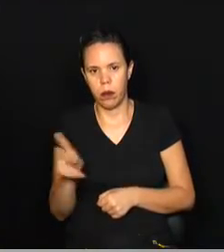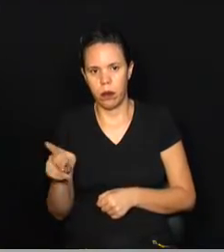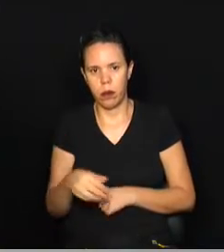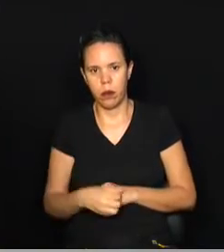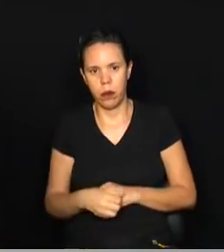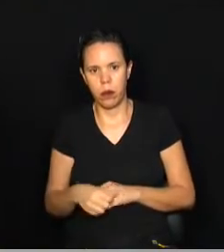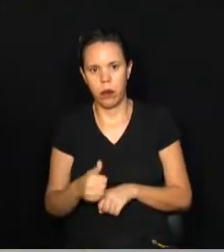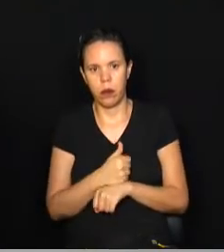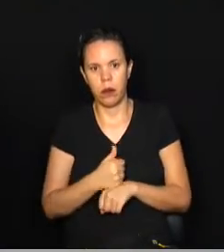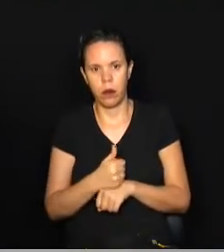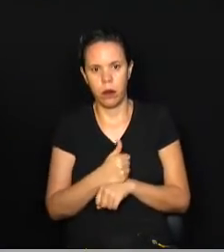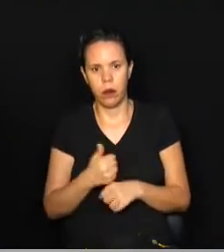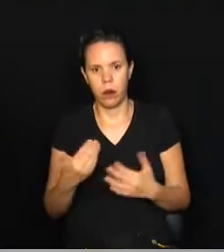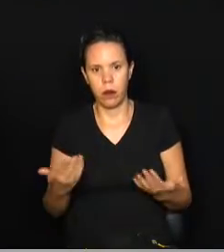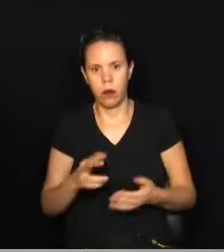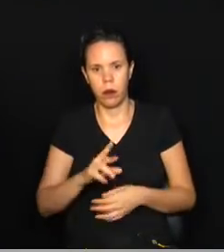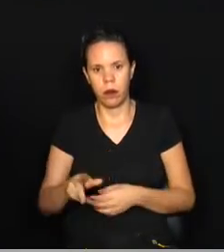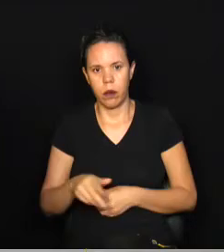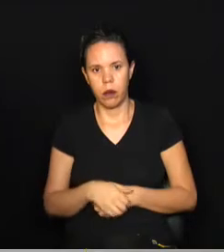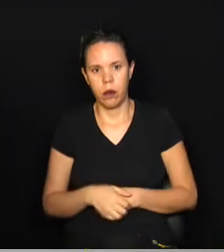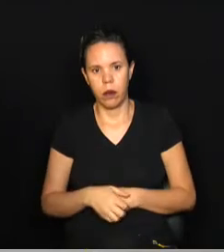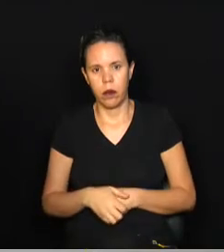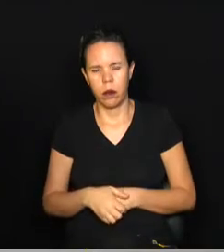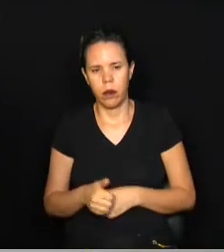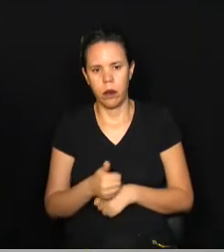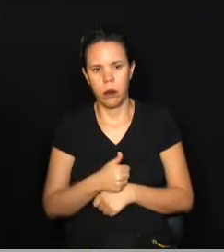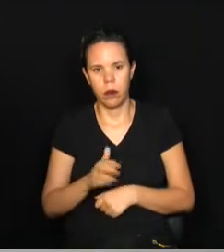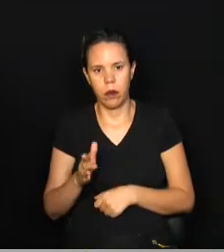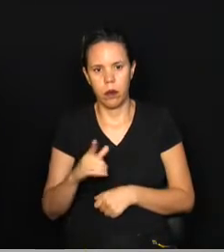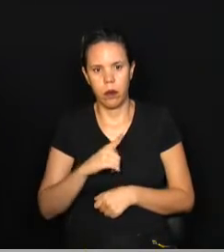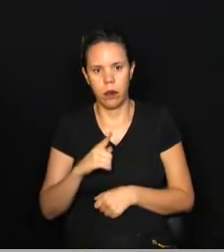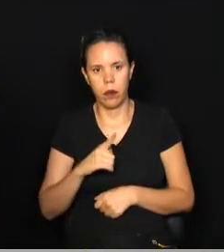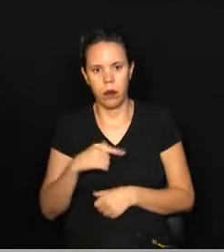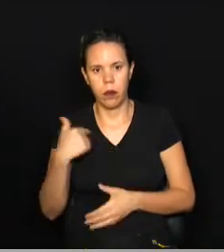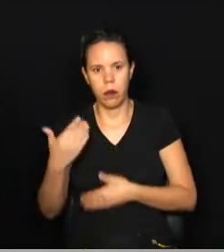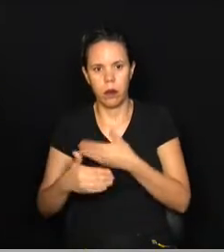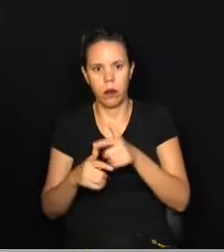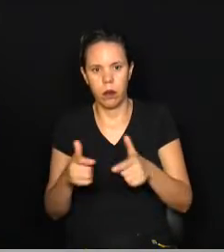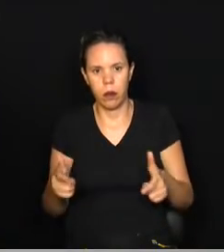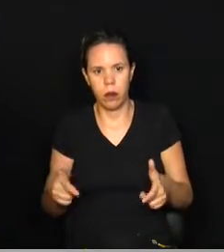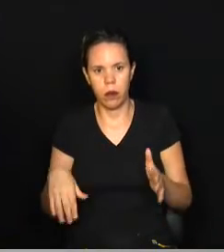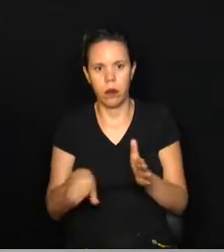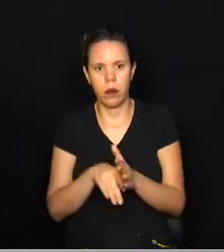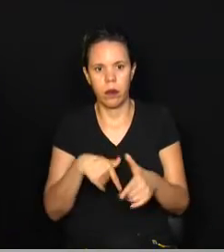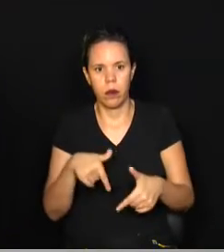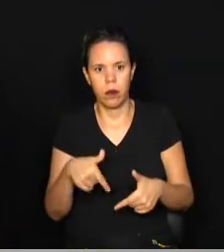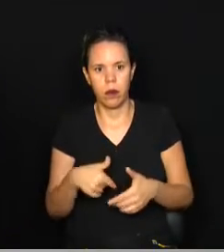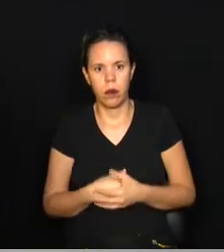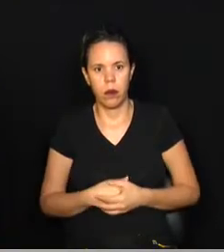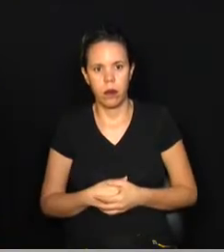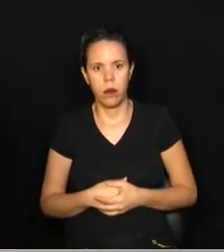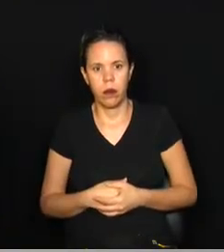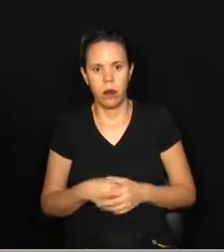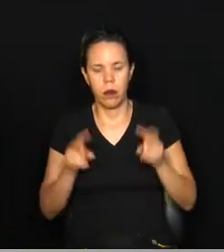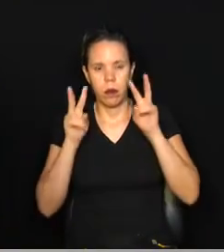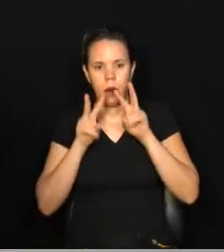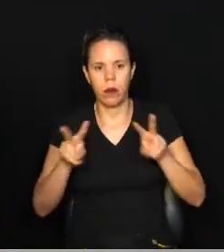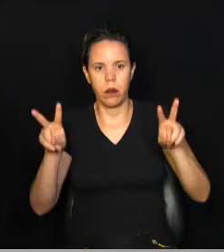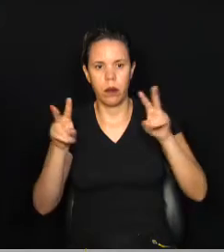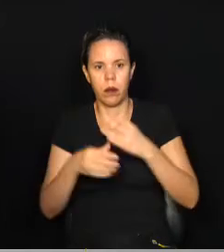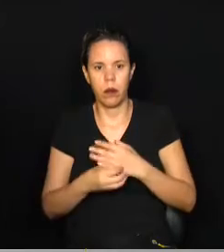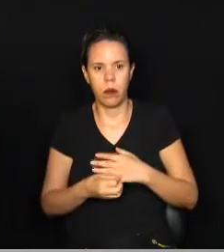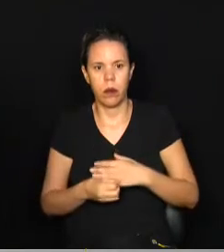uma profissão recente, e não é uma profissão que já vinha trabalhando em prol da visão